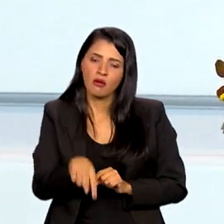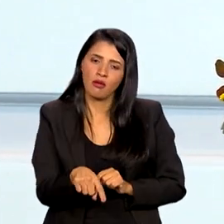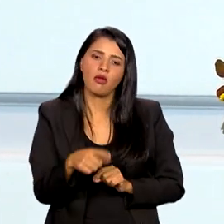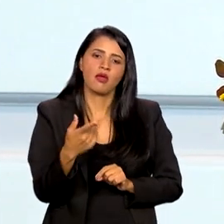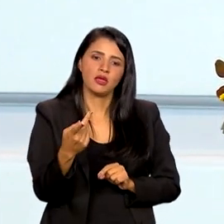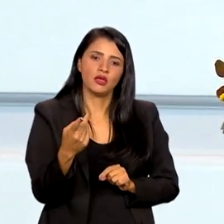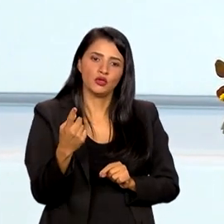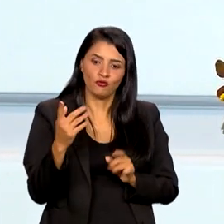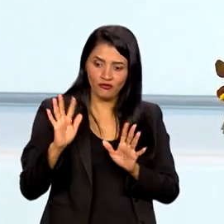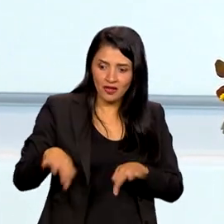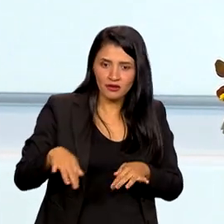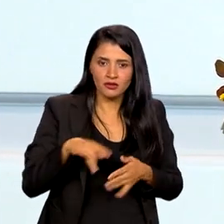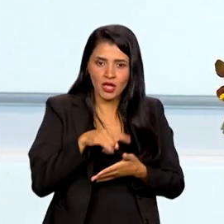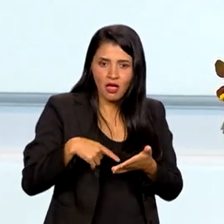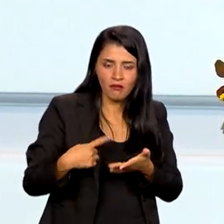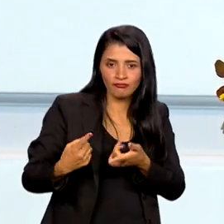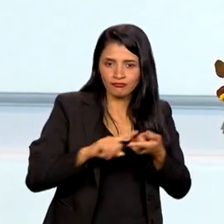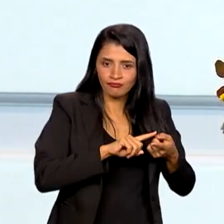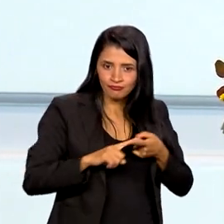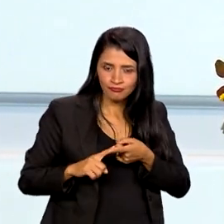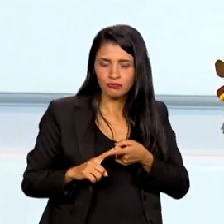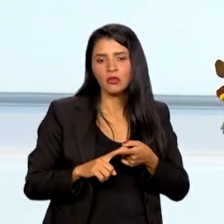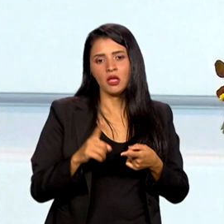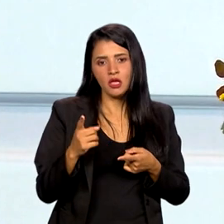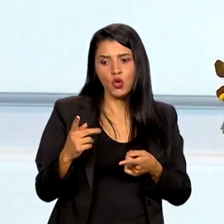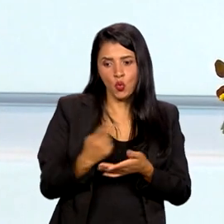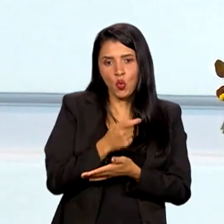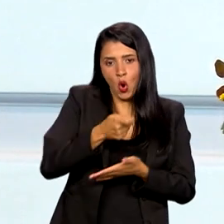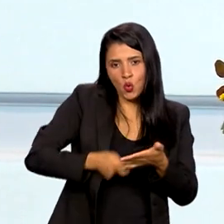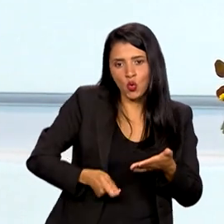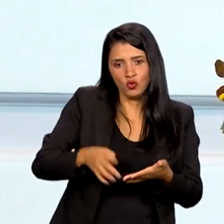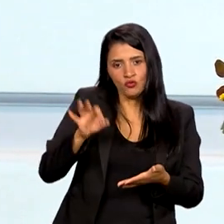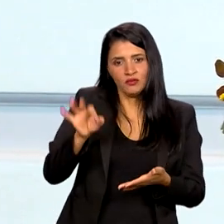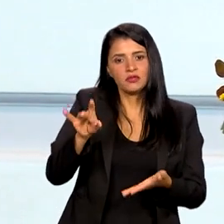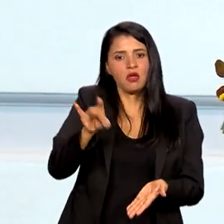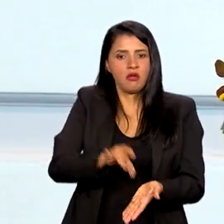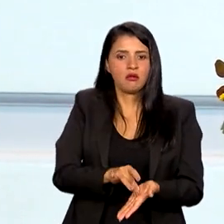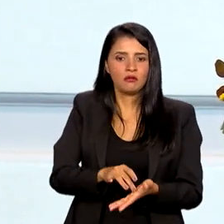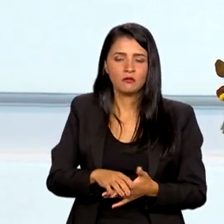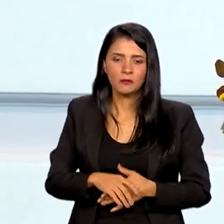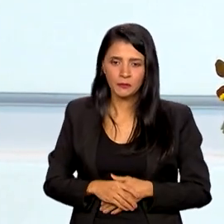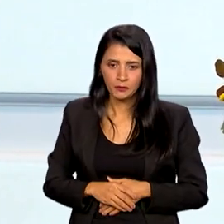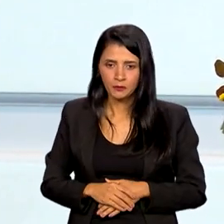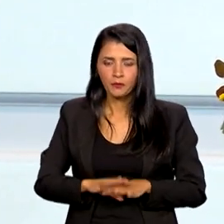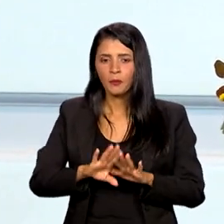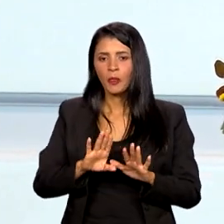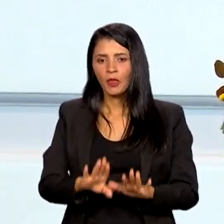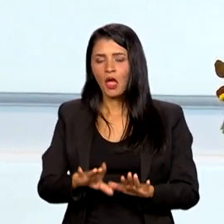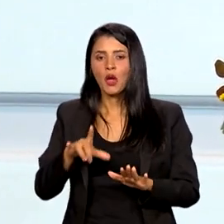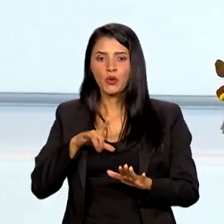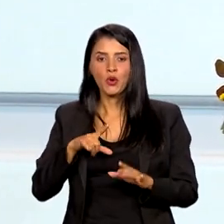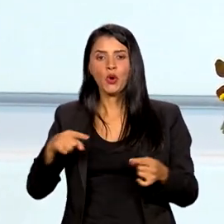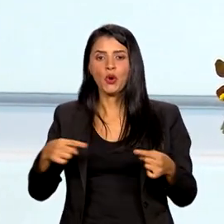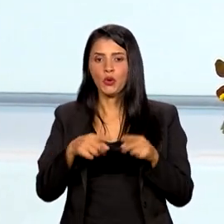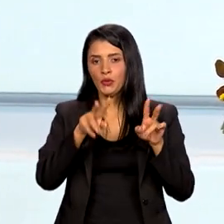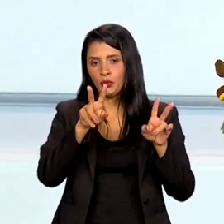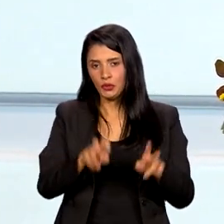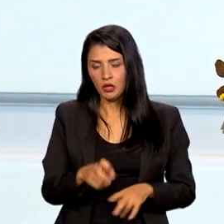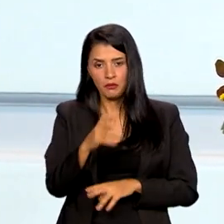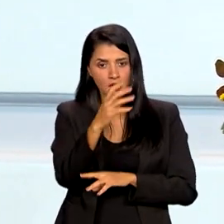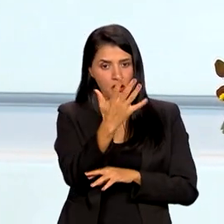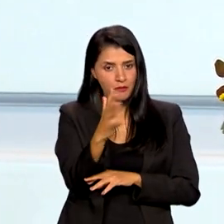encerramento das negociações e a vigência do acordo. Com relação às questões ambientais,